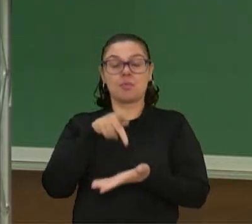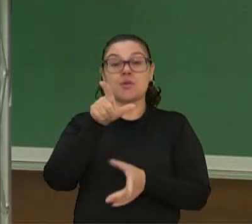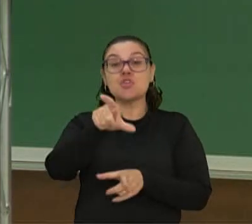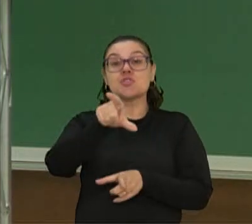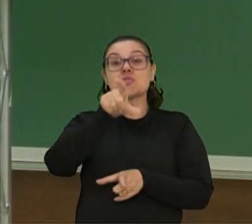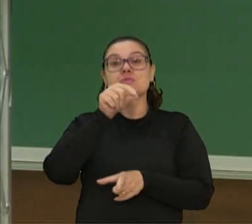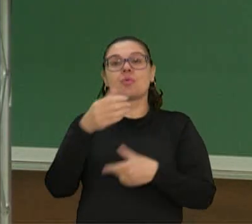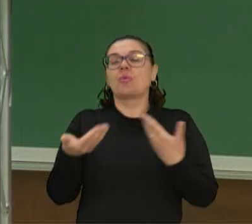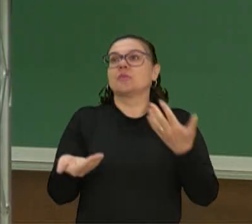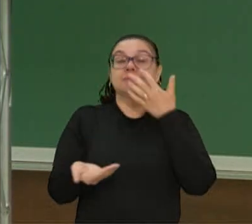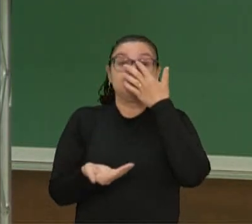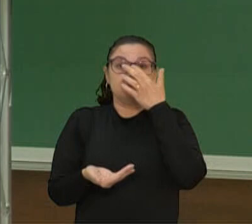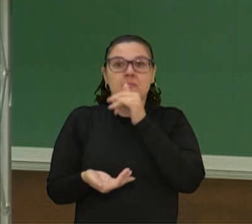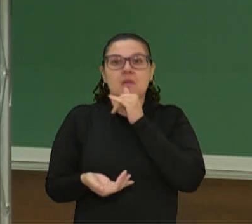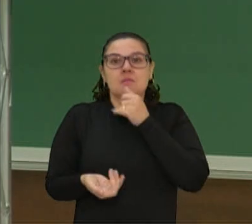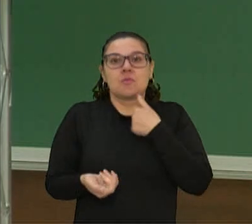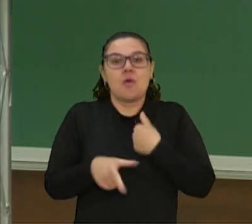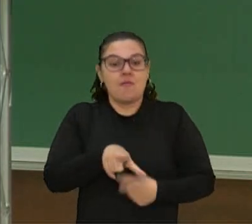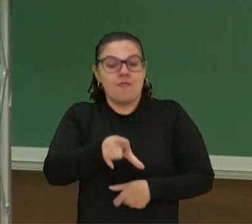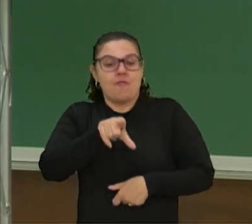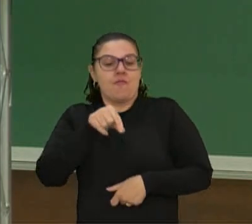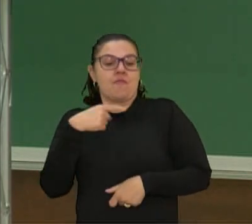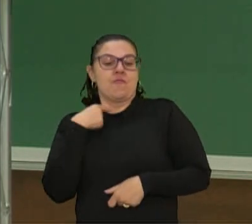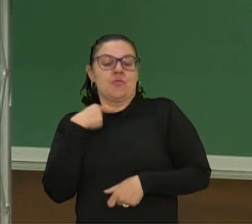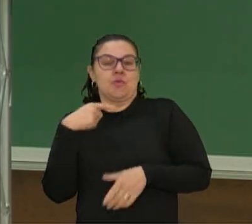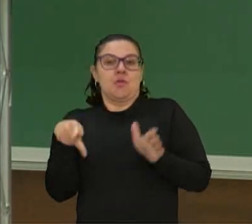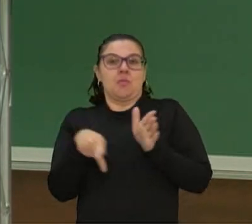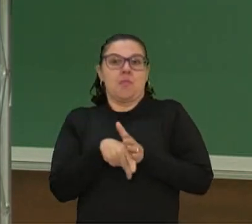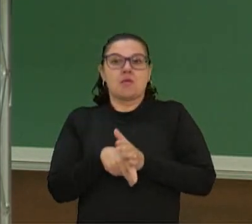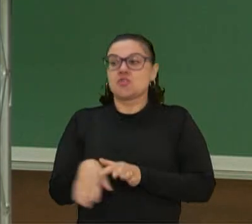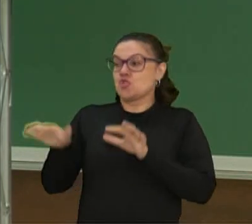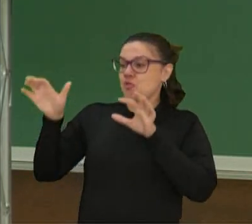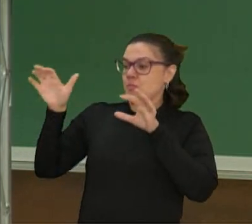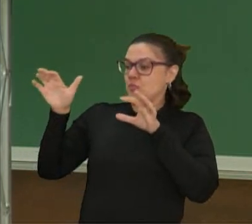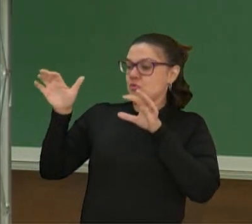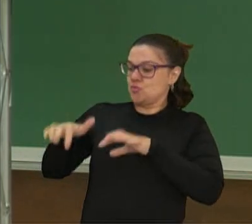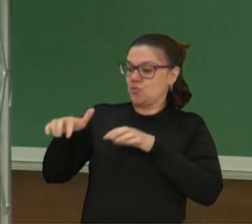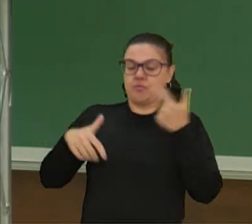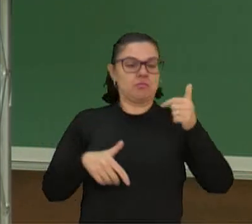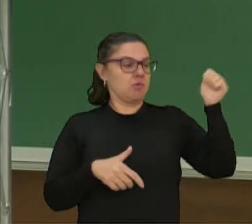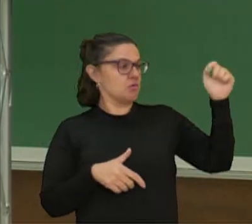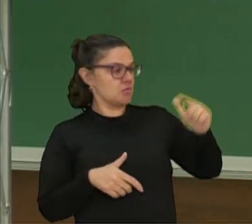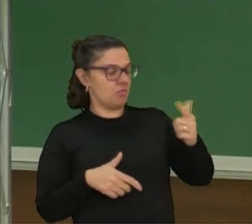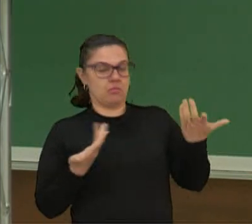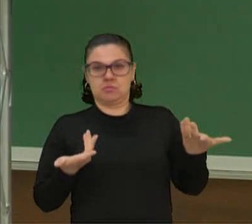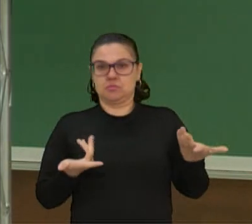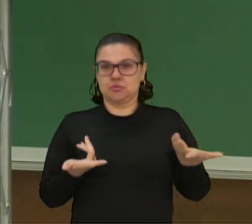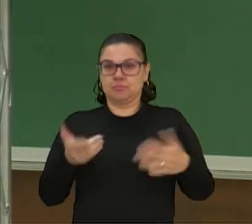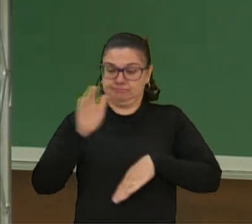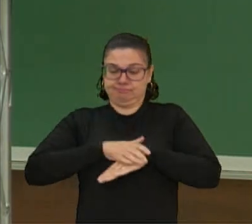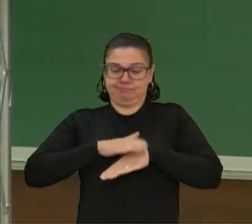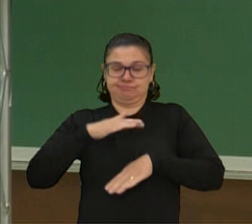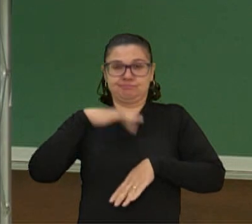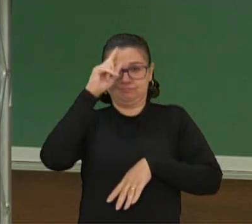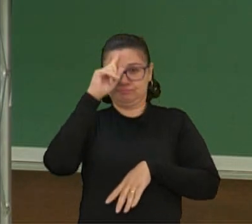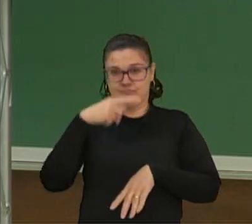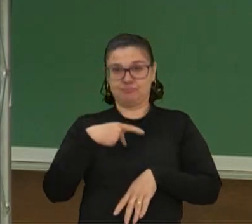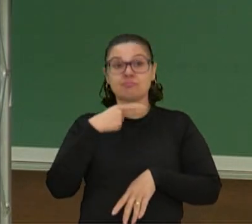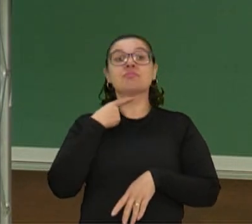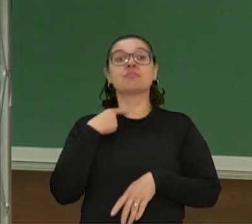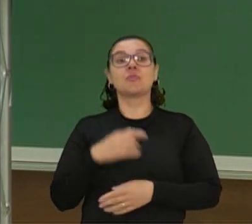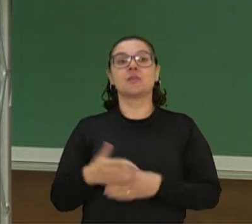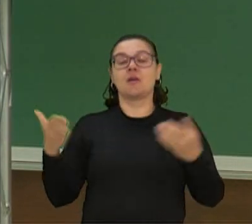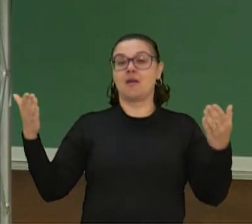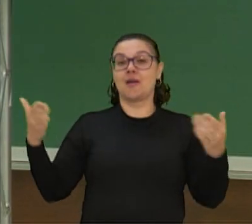escolha. Não é da vontade dela, ou se faz chuva ou se faz sol. Não depende de nossa vontade. Trouxe